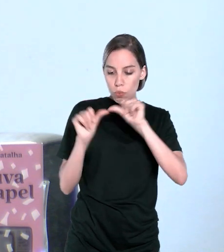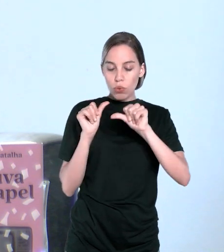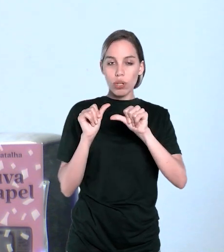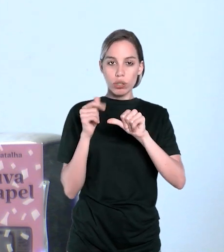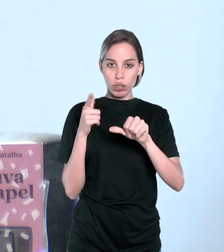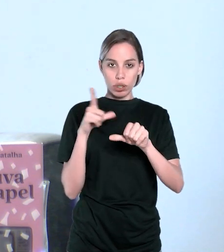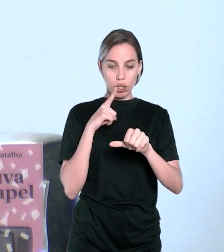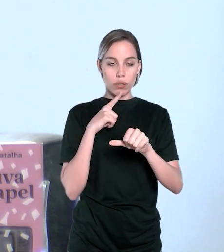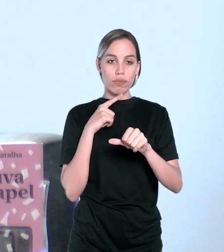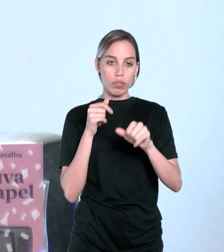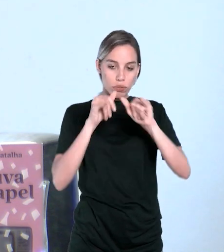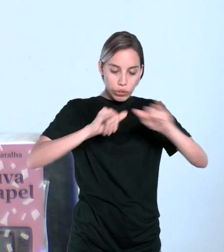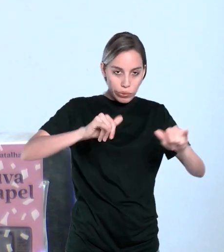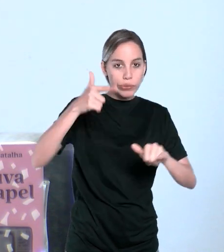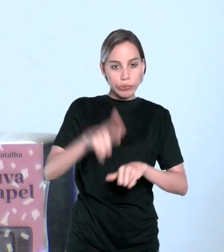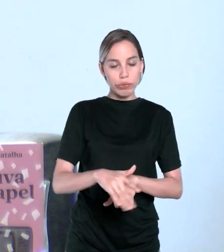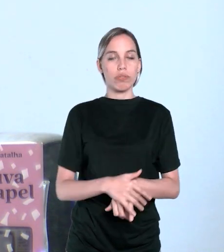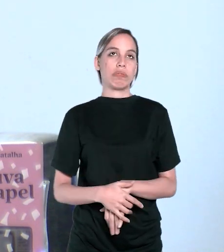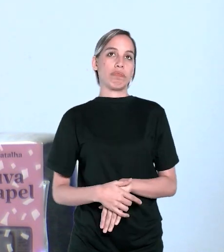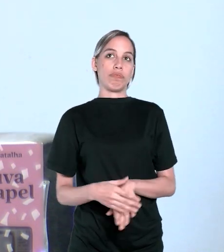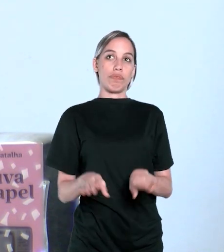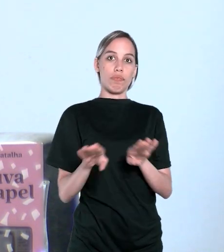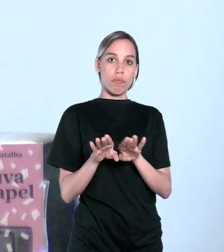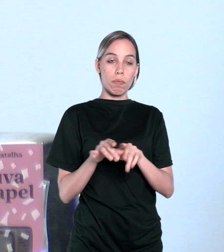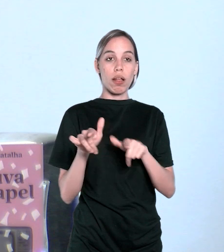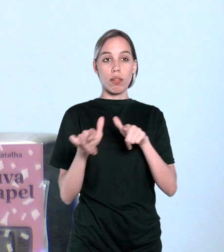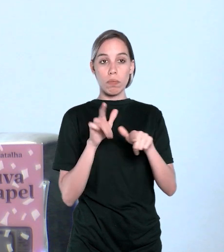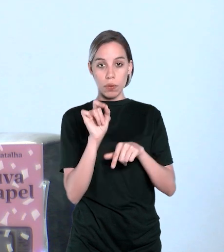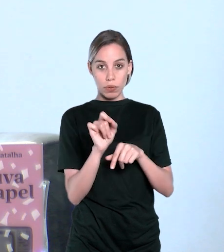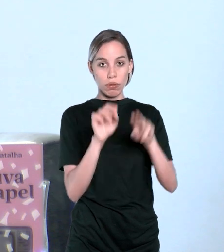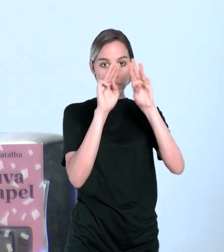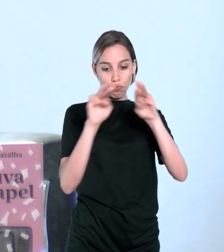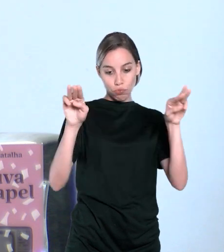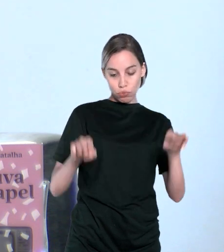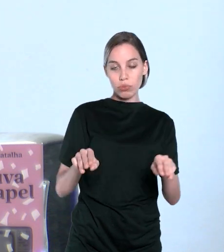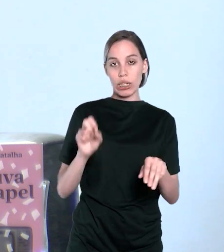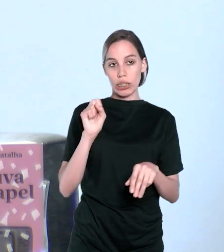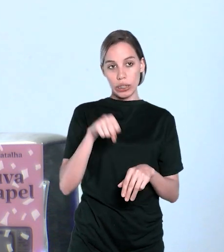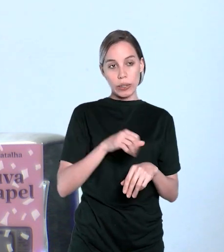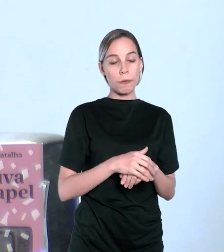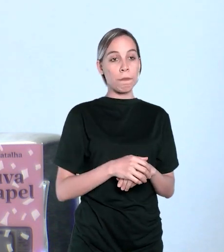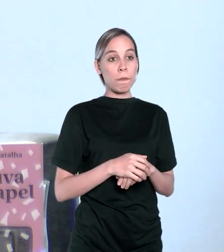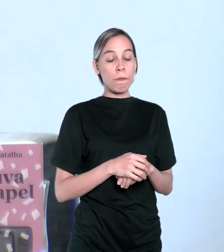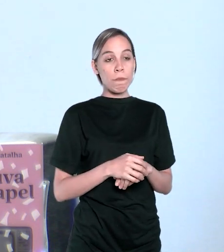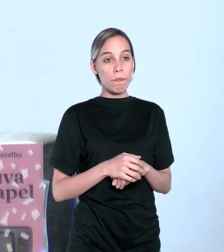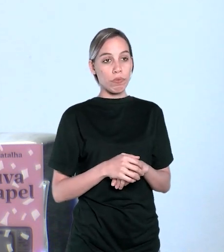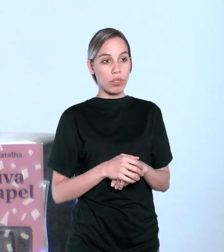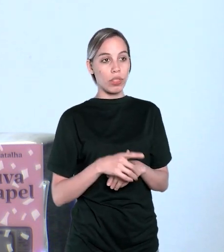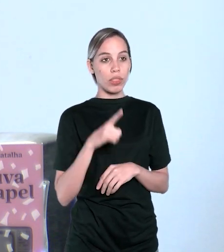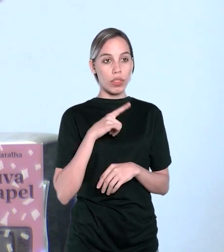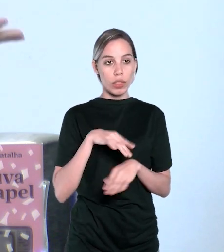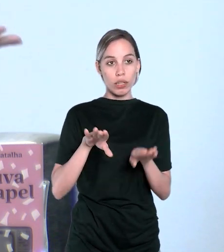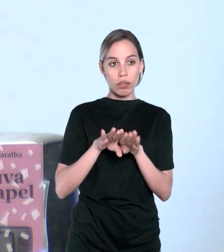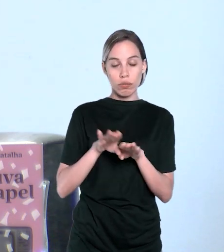Fiz exposição também, trabalhei uma época... A Desiderata também era uma produtora cultural, a gente trouxe para o Brasil